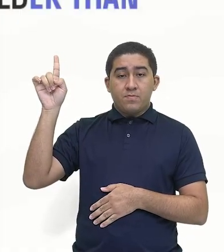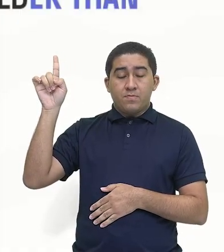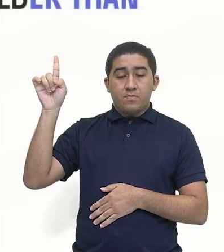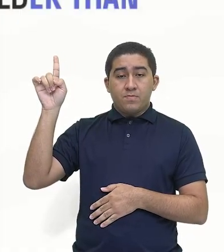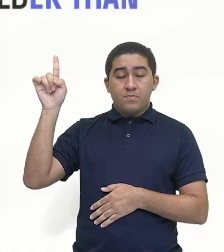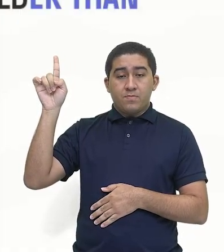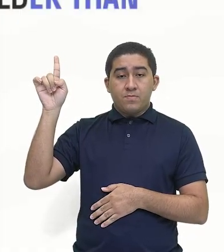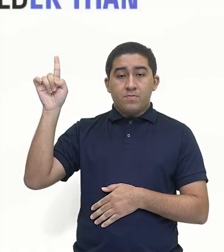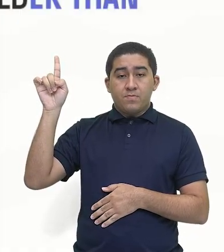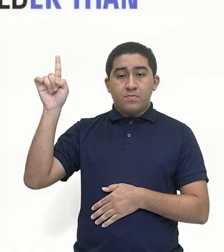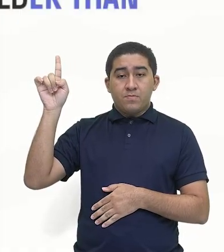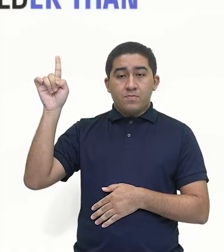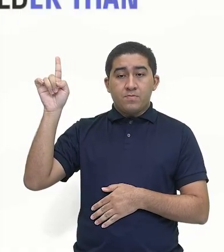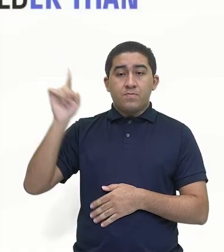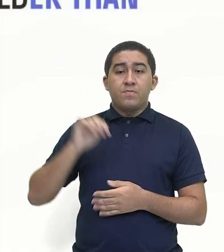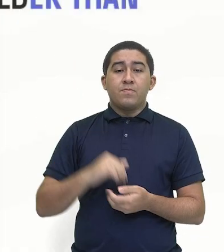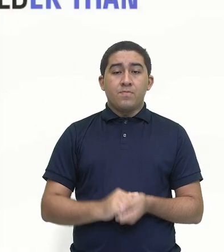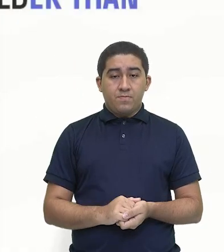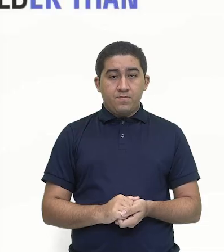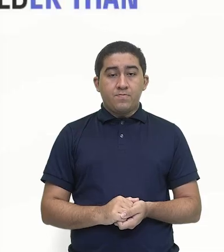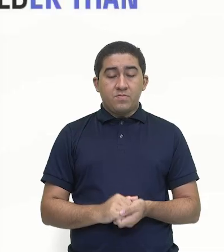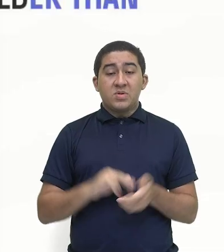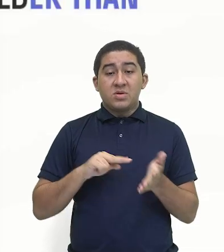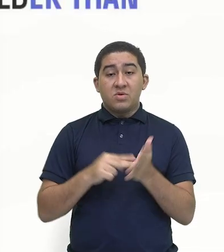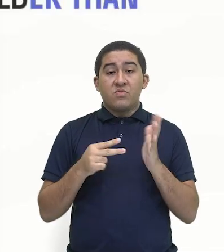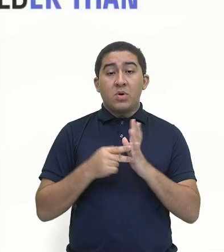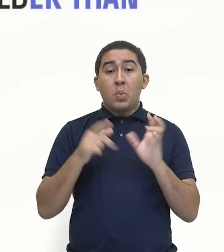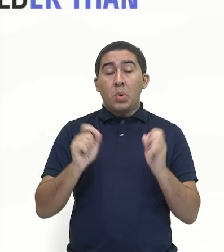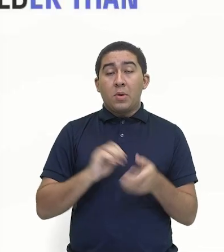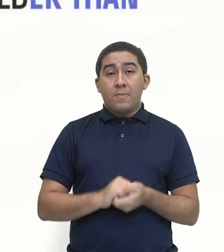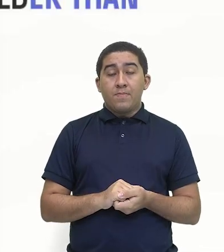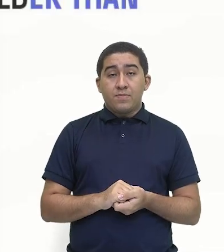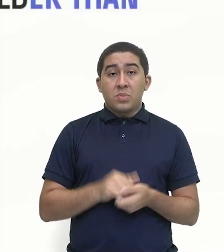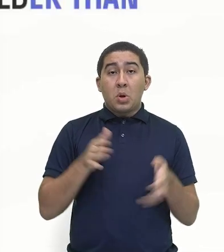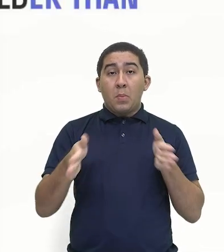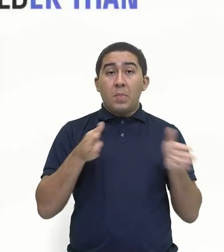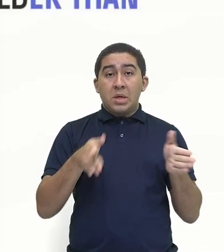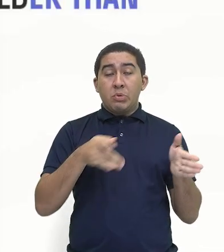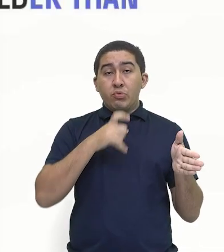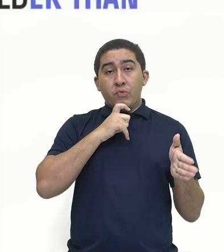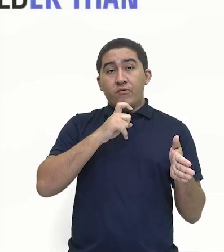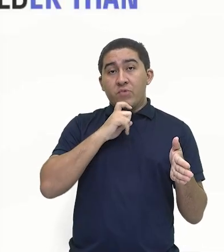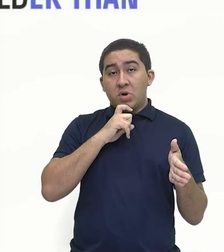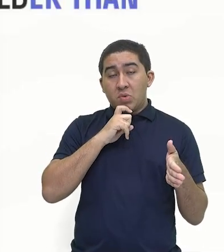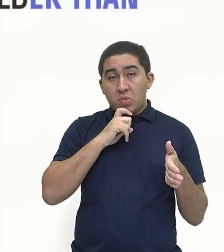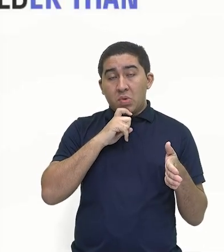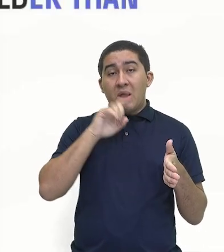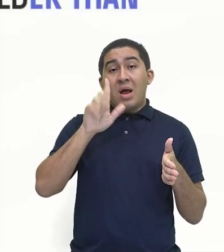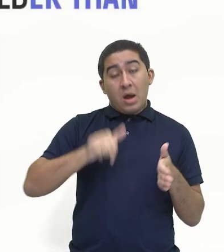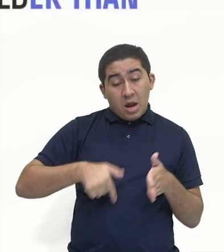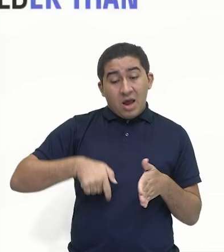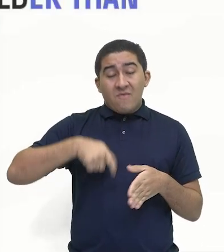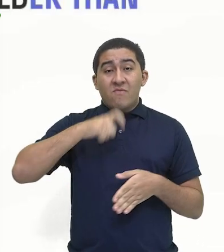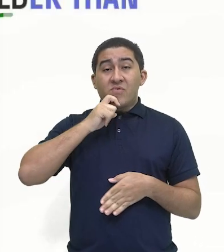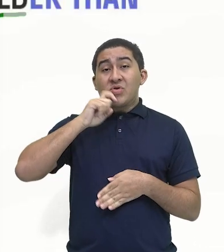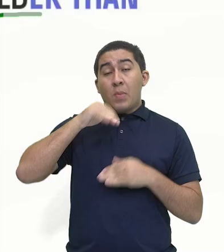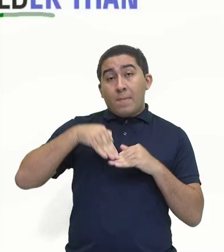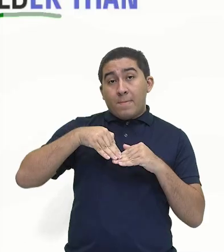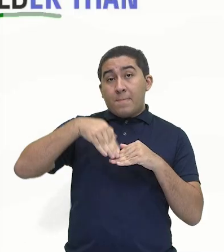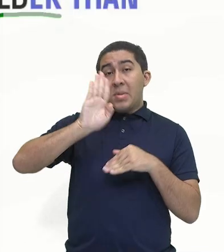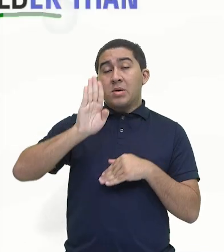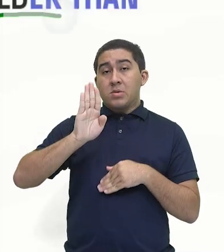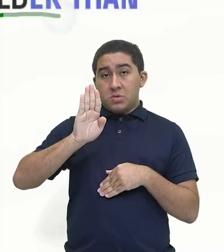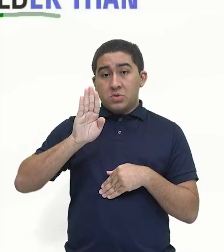than the summer season. Ou seja, a estação do inverno é